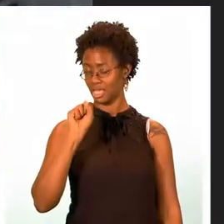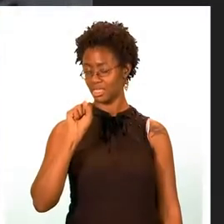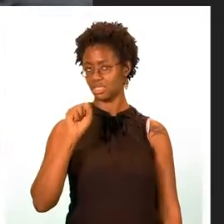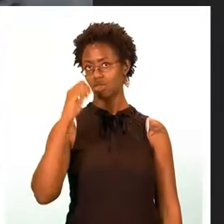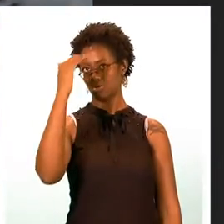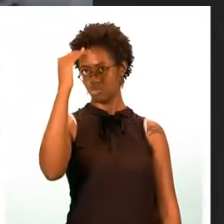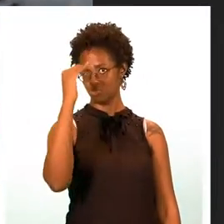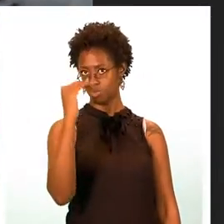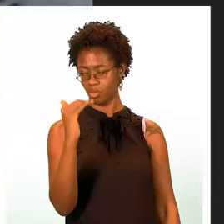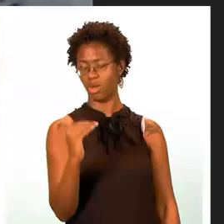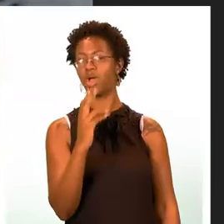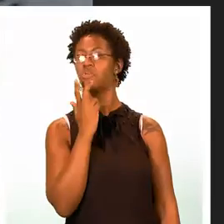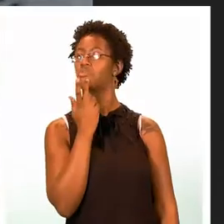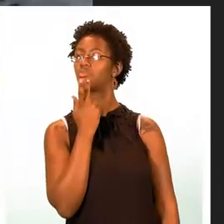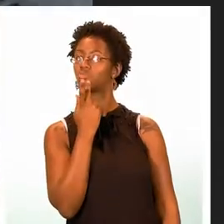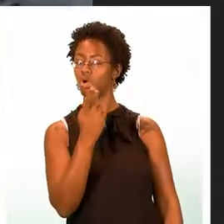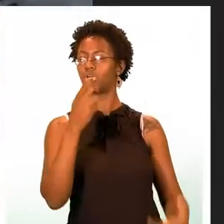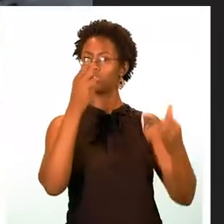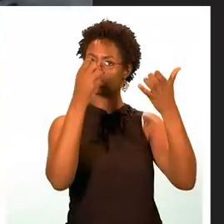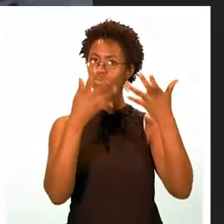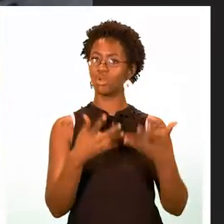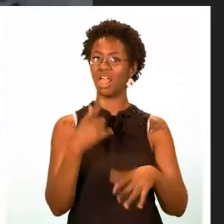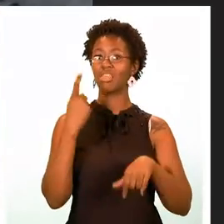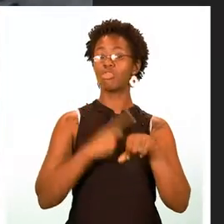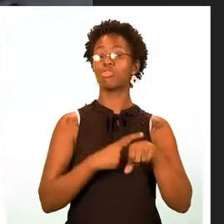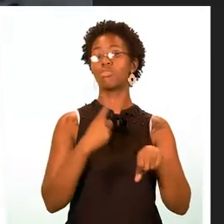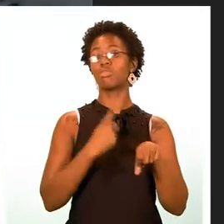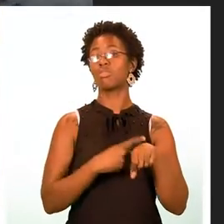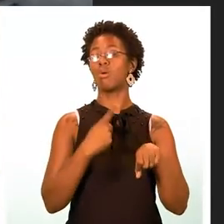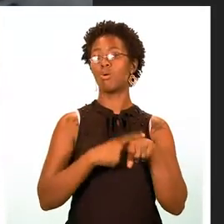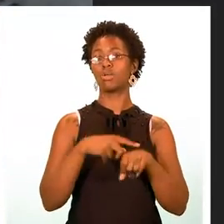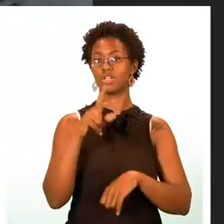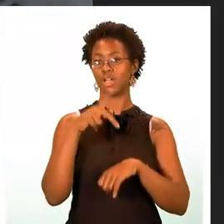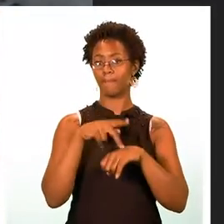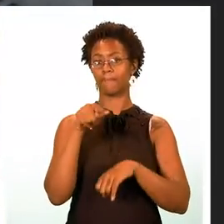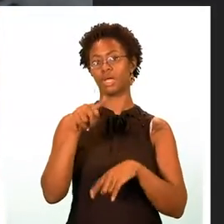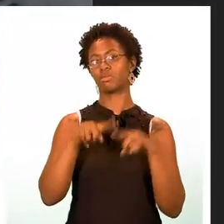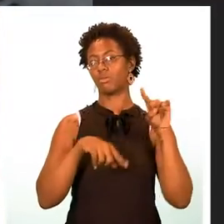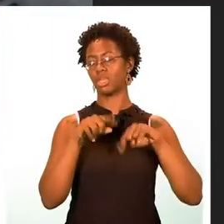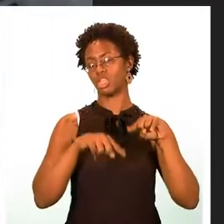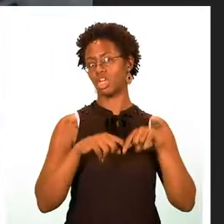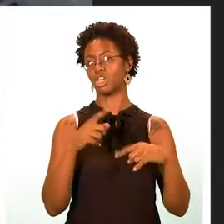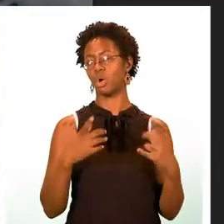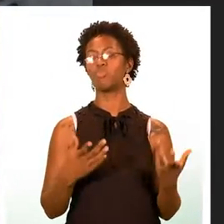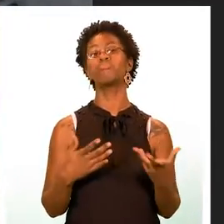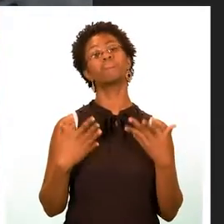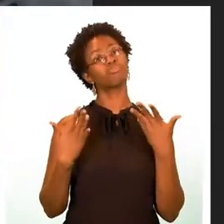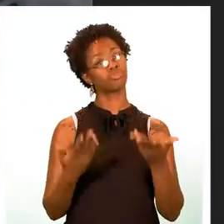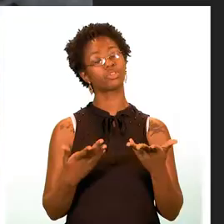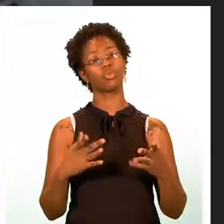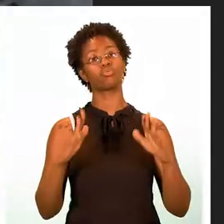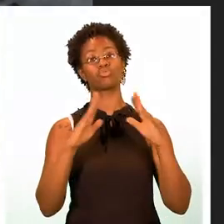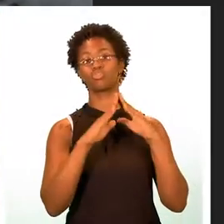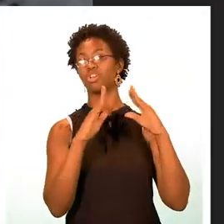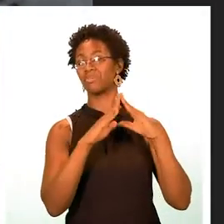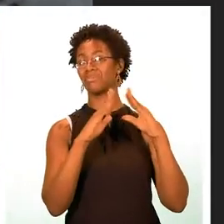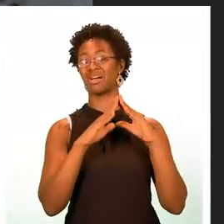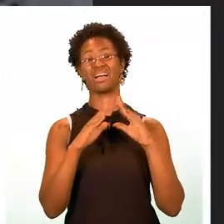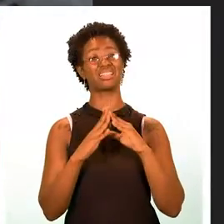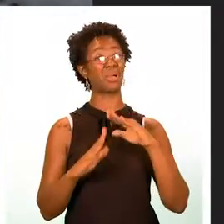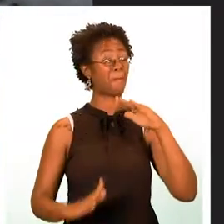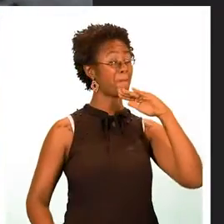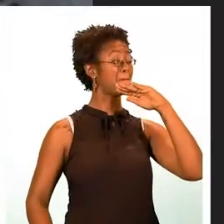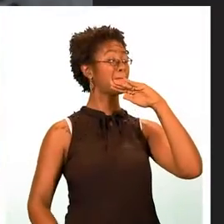que define a dureza do material. Então, o diamante